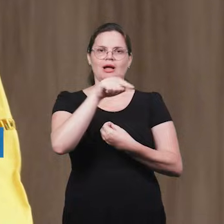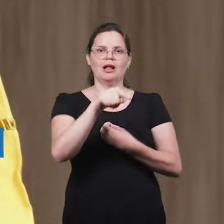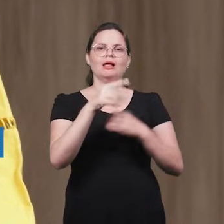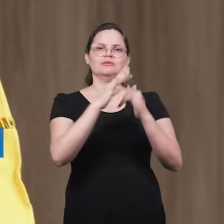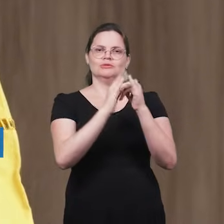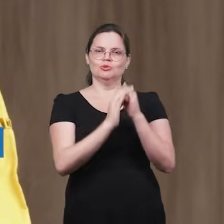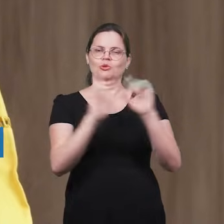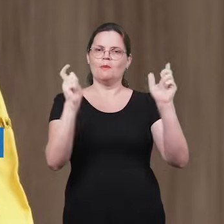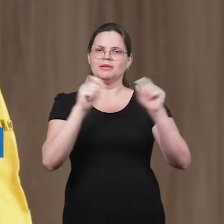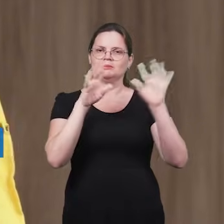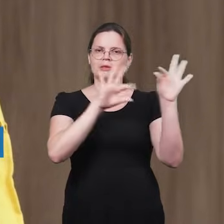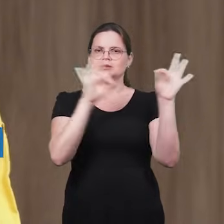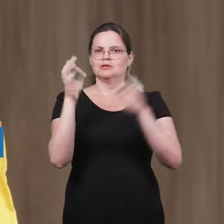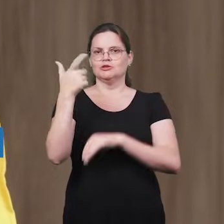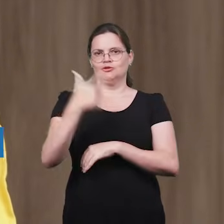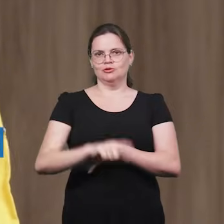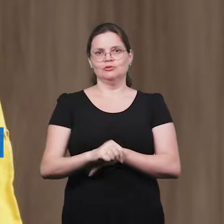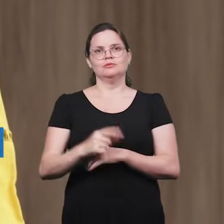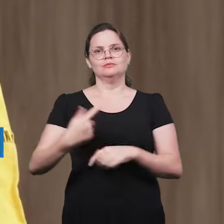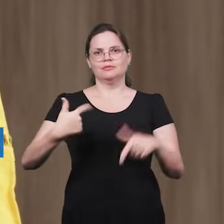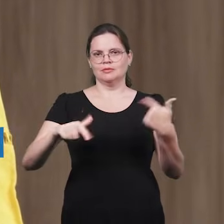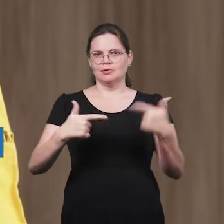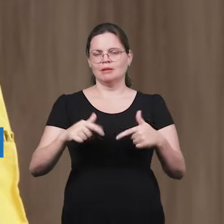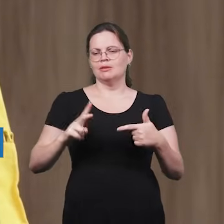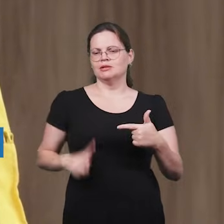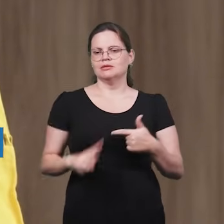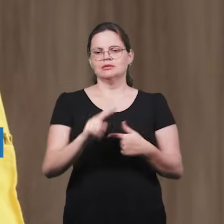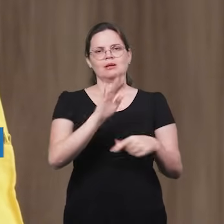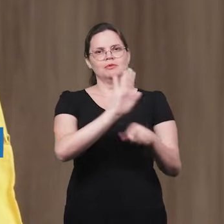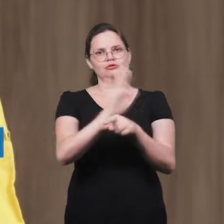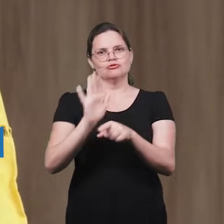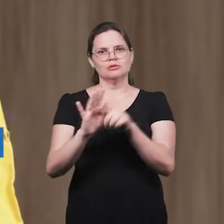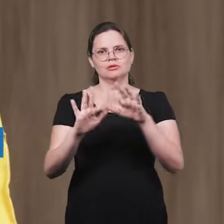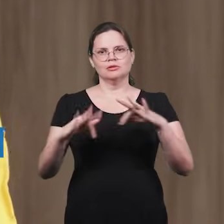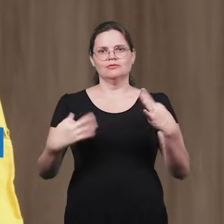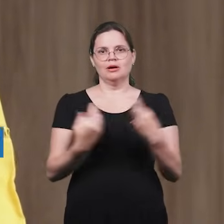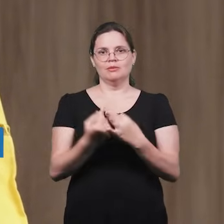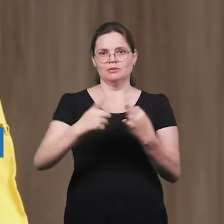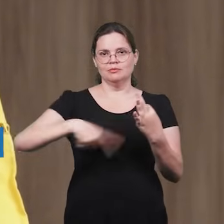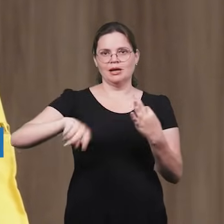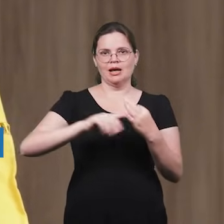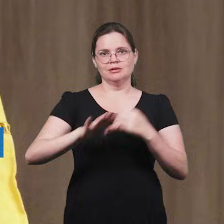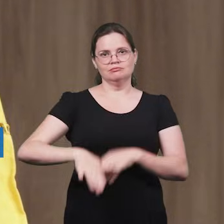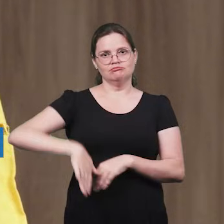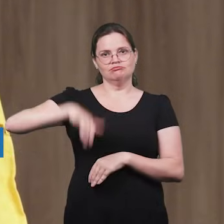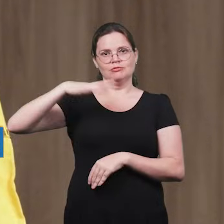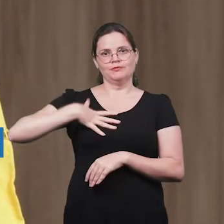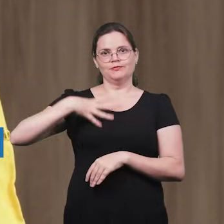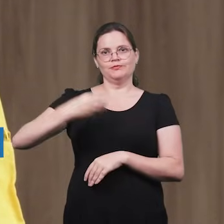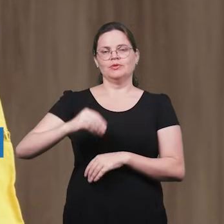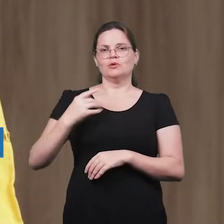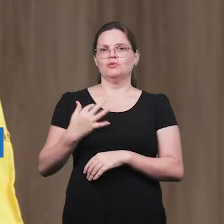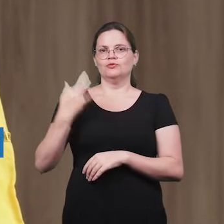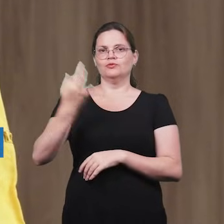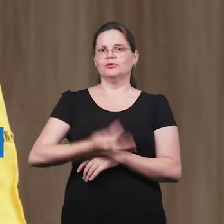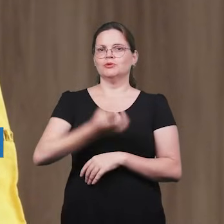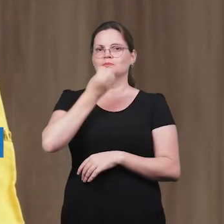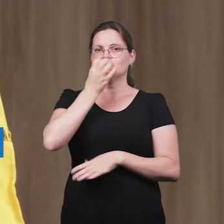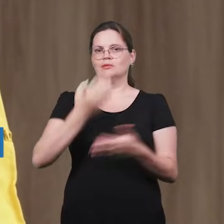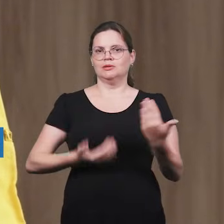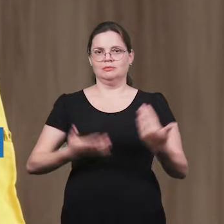nosso trabalho, né, fortalecendo as famílias, formando filhos para esse futuro que o Senhor quer. Então, nós vamos